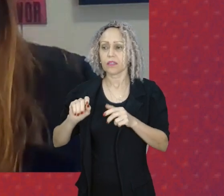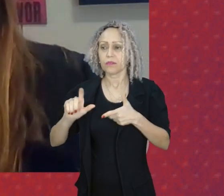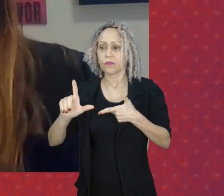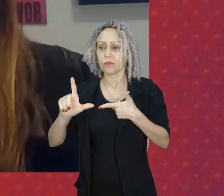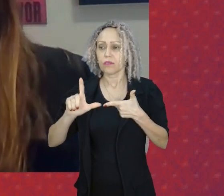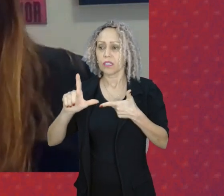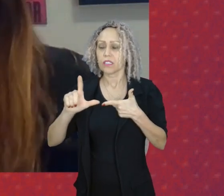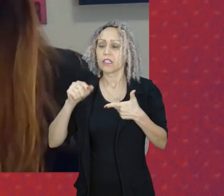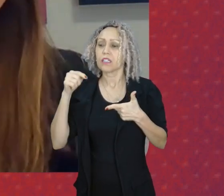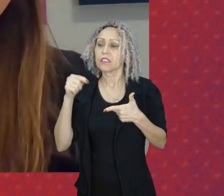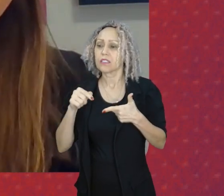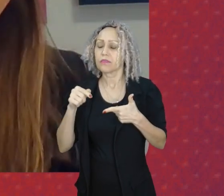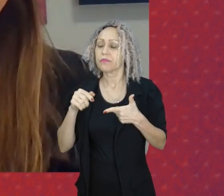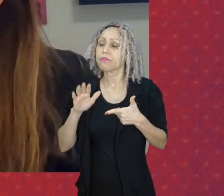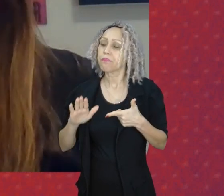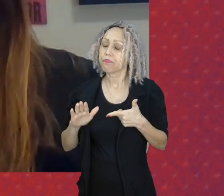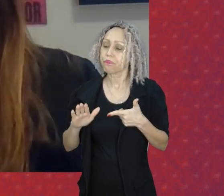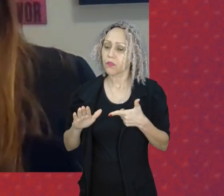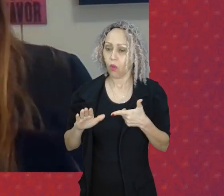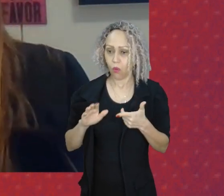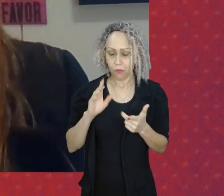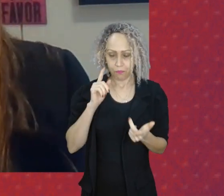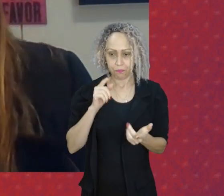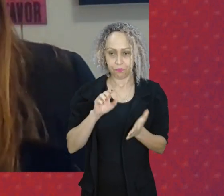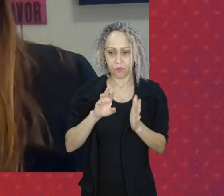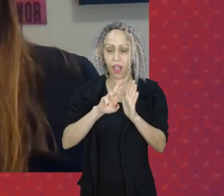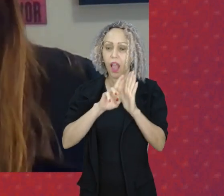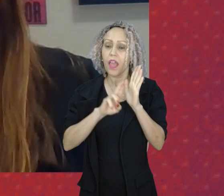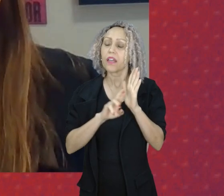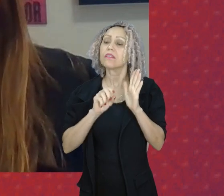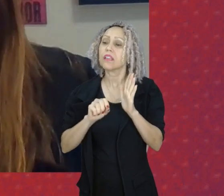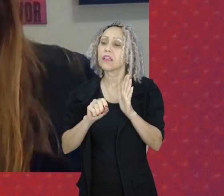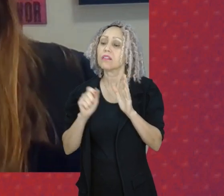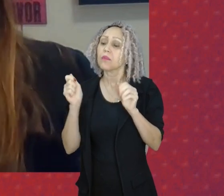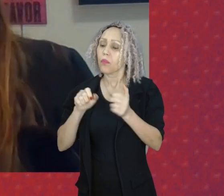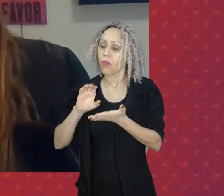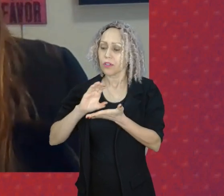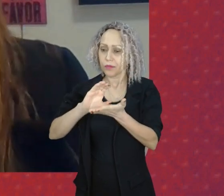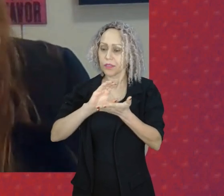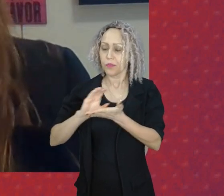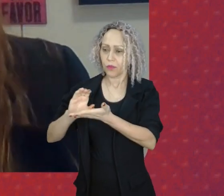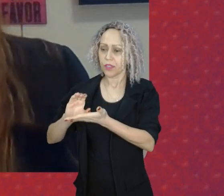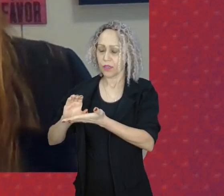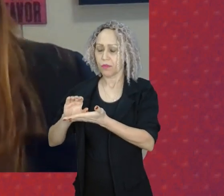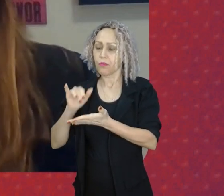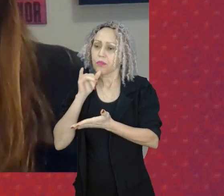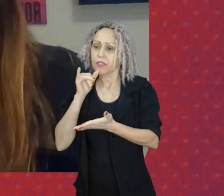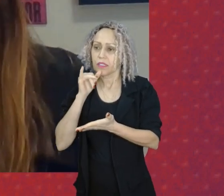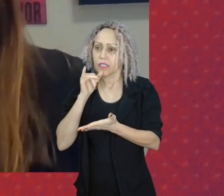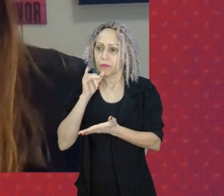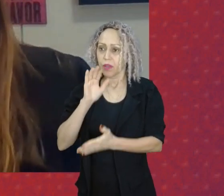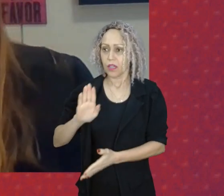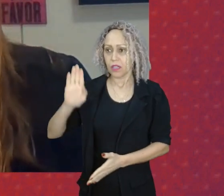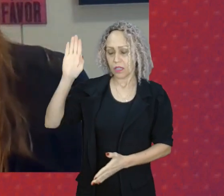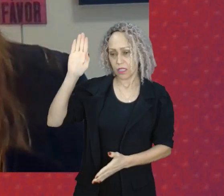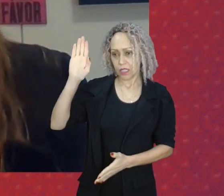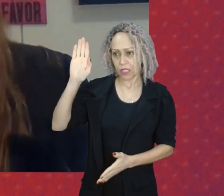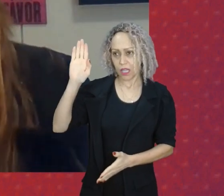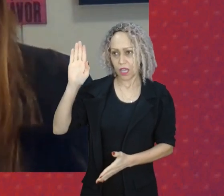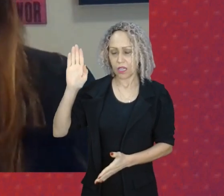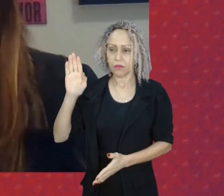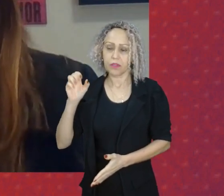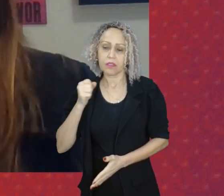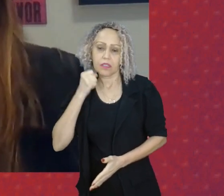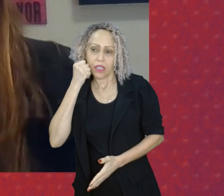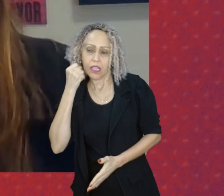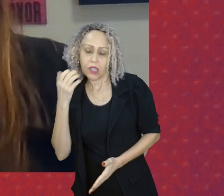seguinte, olha, você pode distribuir os recursos também para as candidatas a majoritário. Por exemplo, para candidatas a suplente de senador,